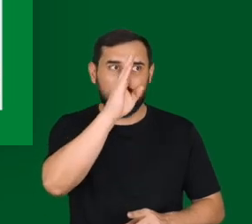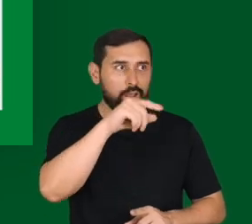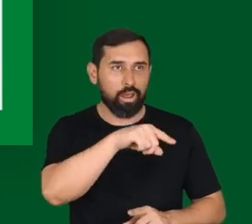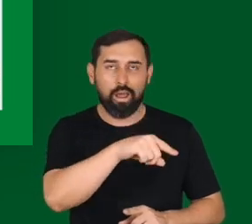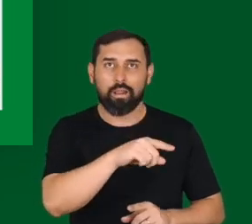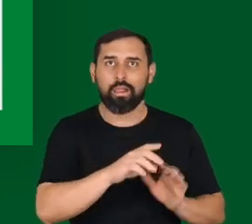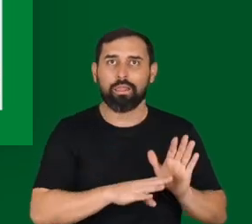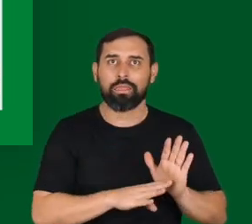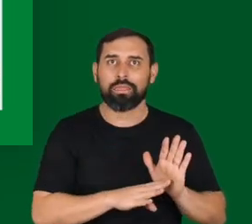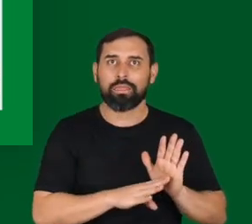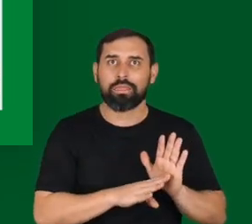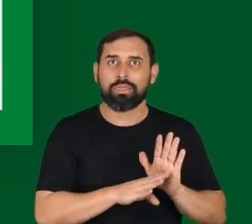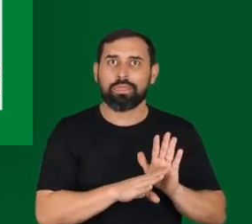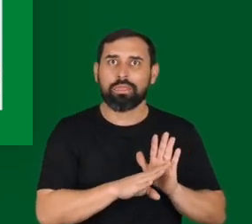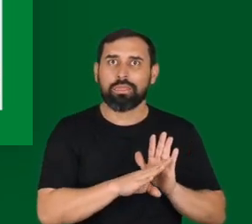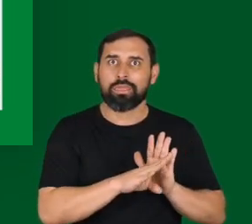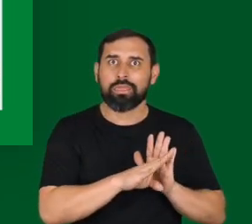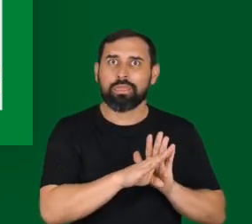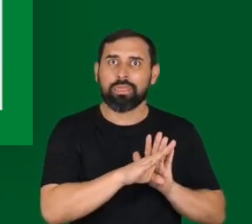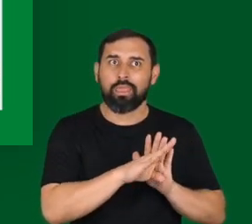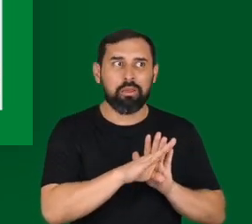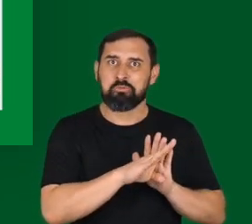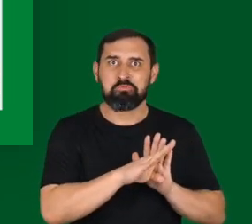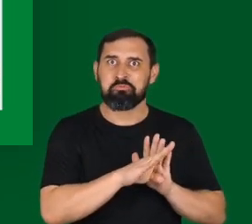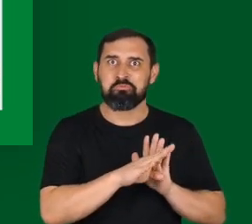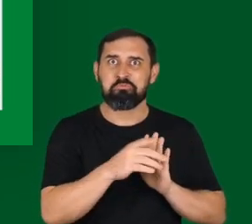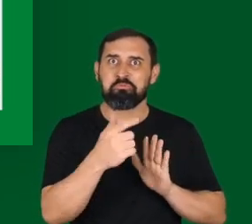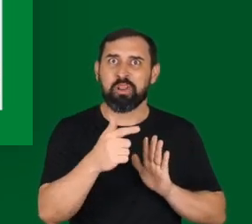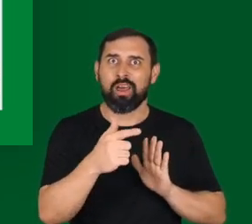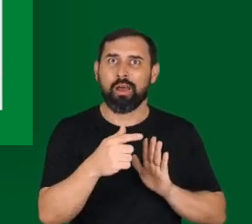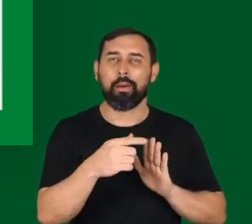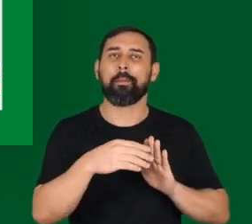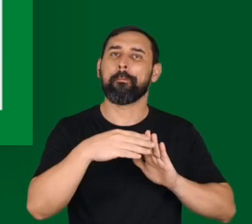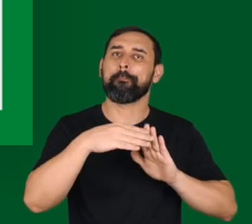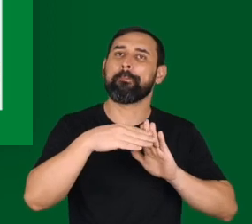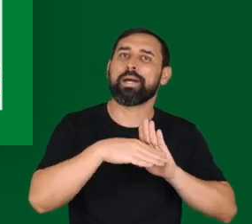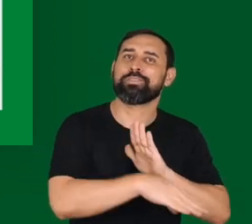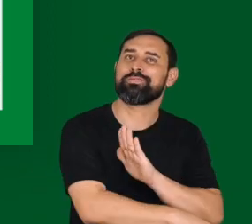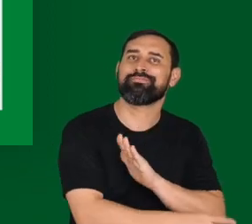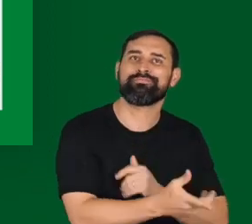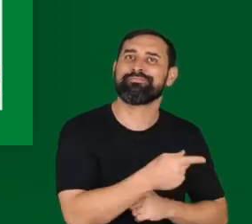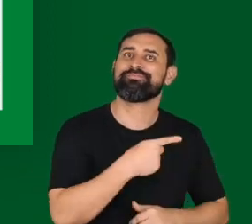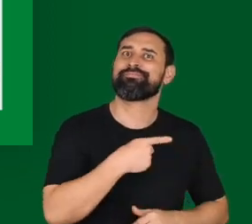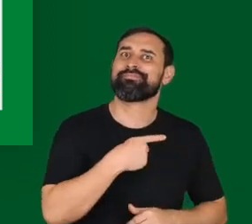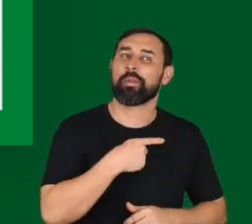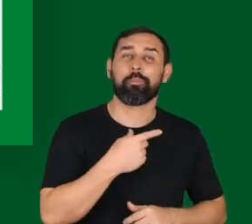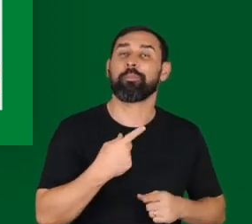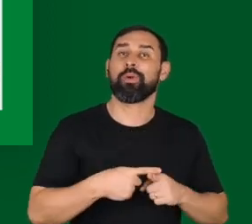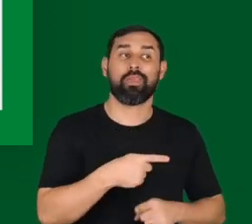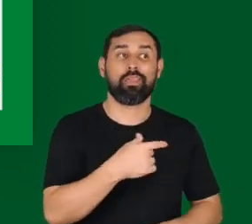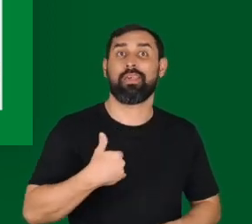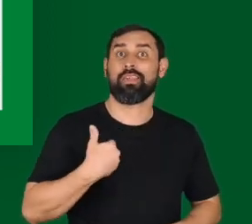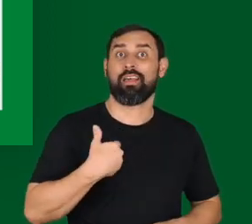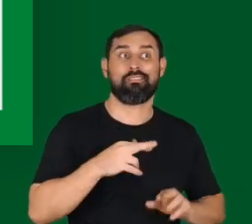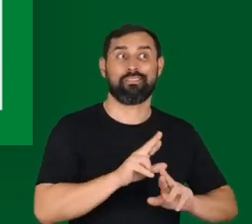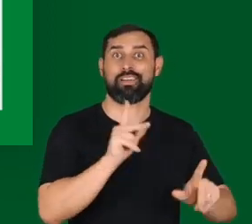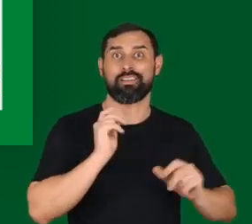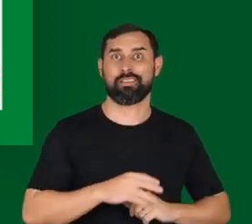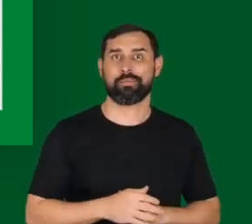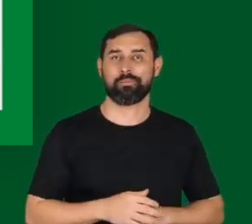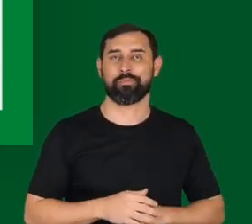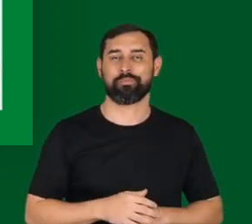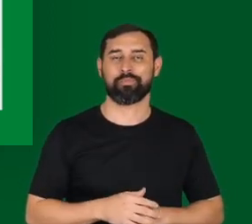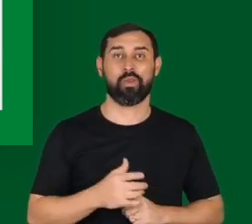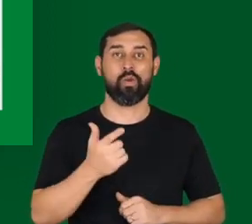gente já tem uma evolução ali de uma PA um pouquinho abaixo, PA sistólica um pouquinho abaixo para a idade da criança. E